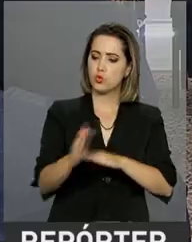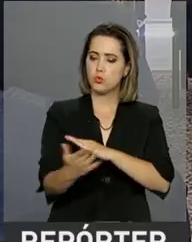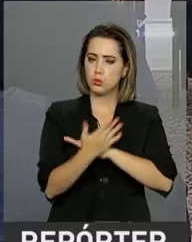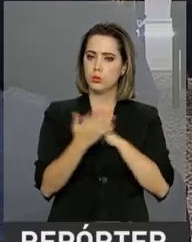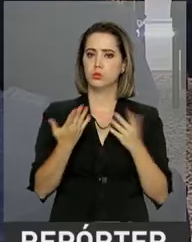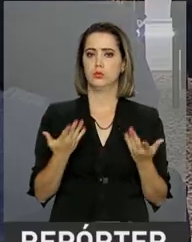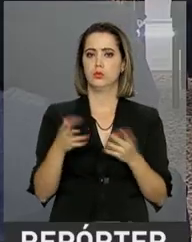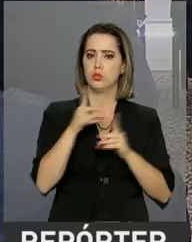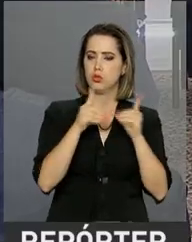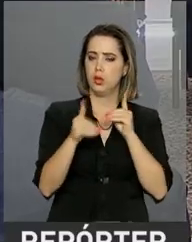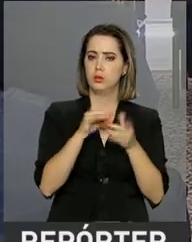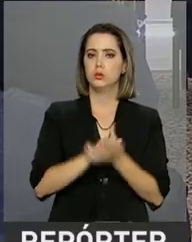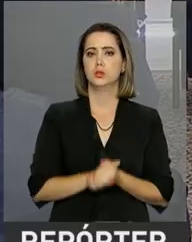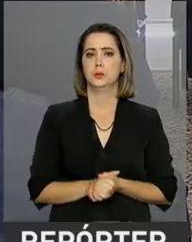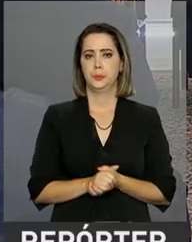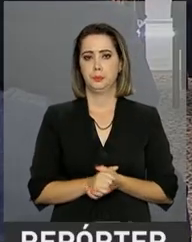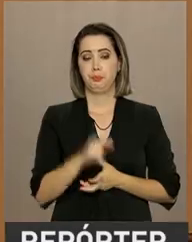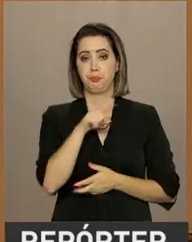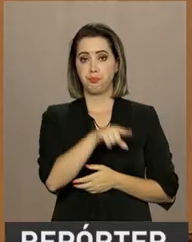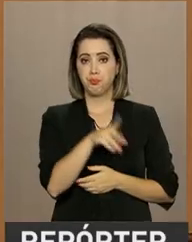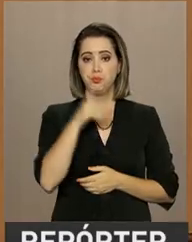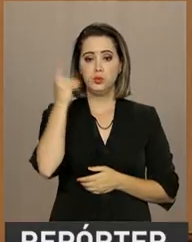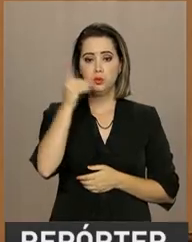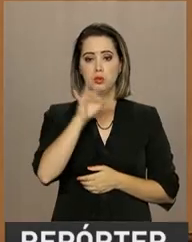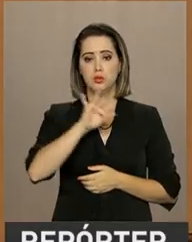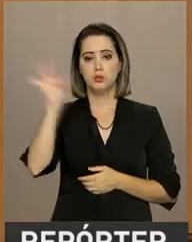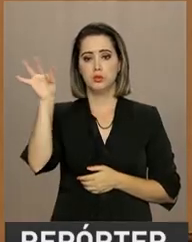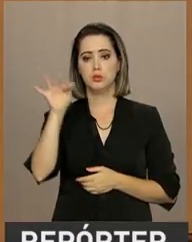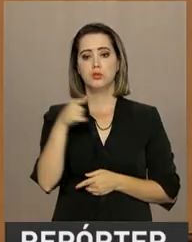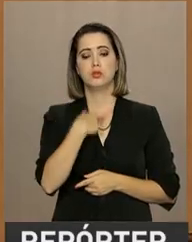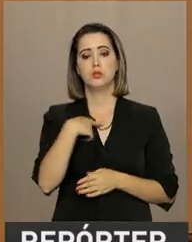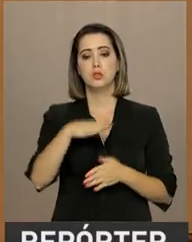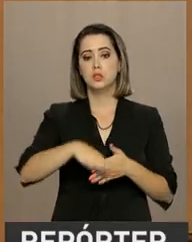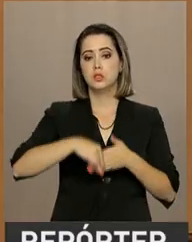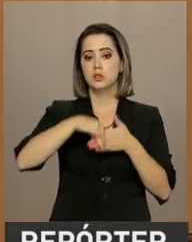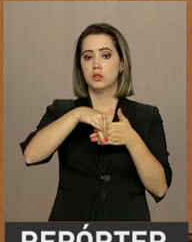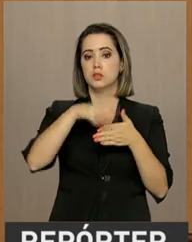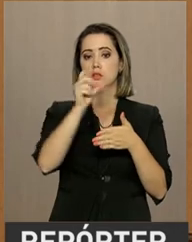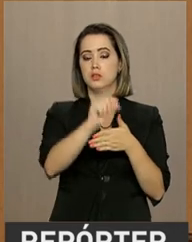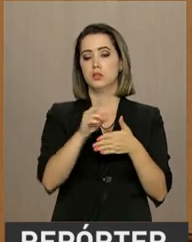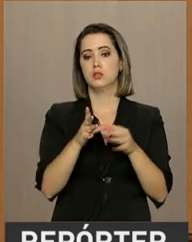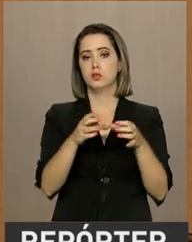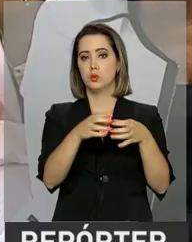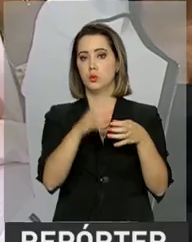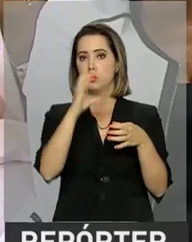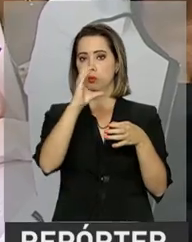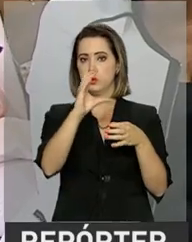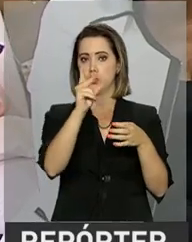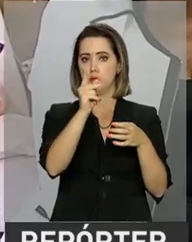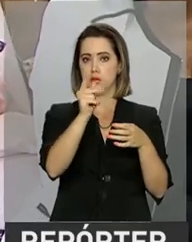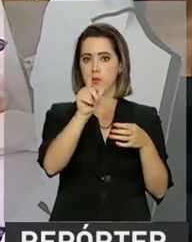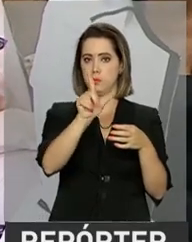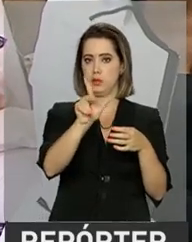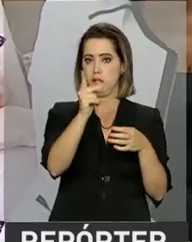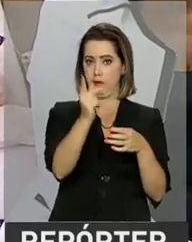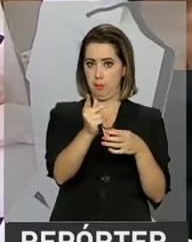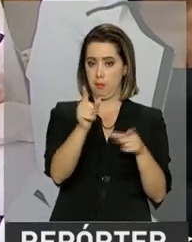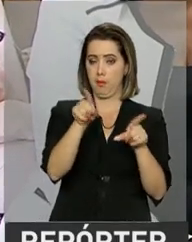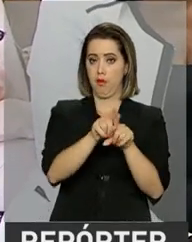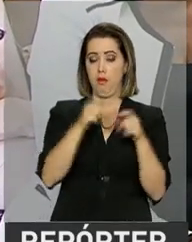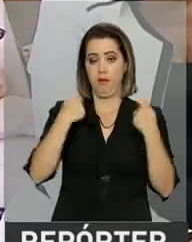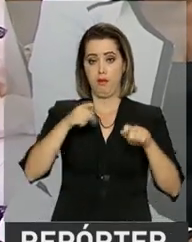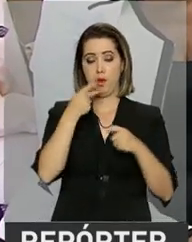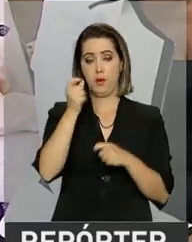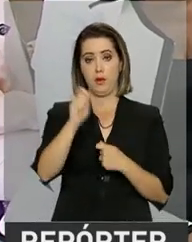diálogo. A deputada federal Rosâela Gomes, que preside a Rede de Mulheres da CPLP, defendeu que é preciso